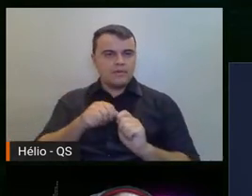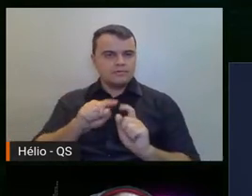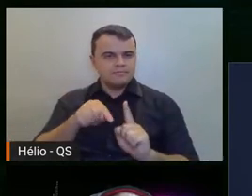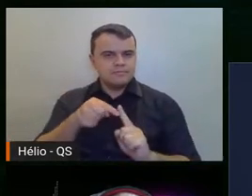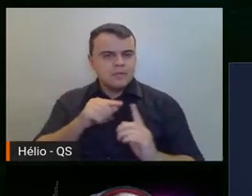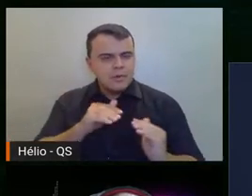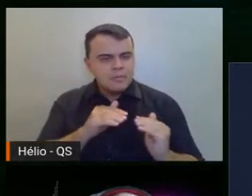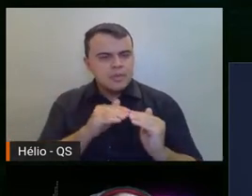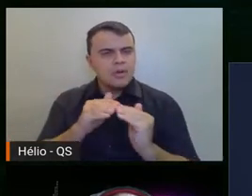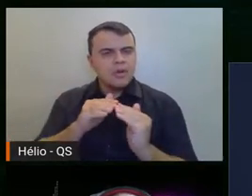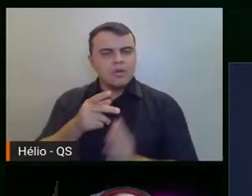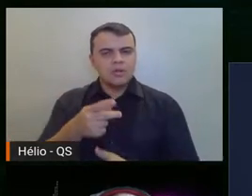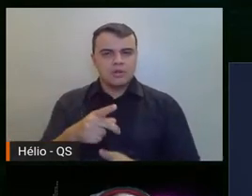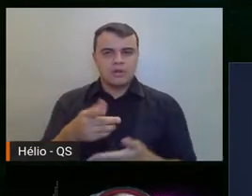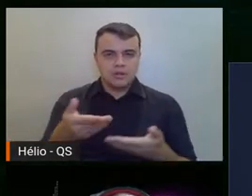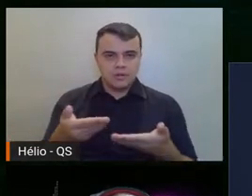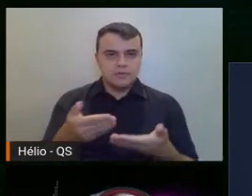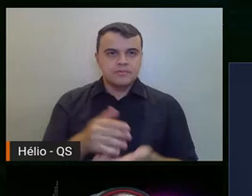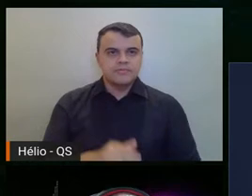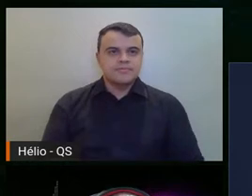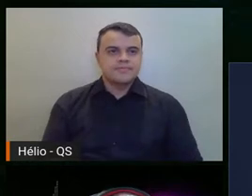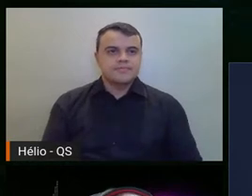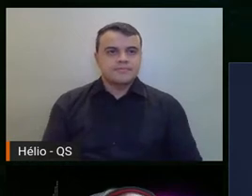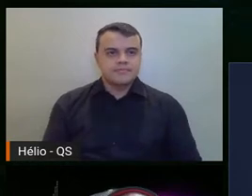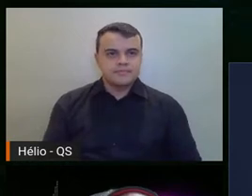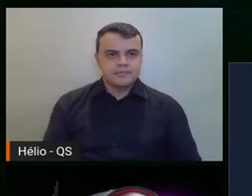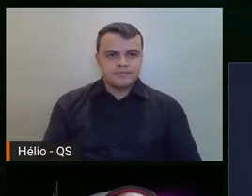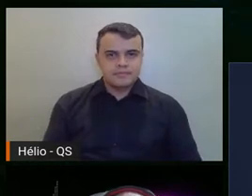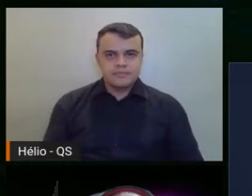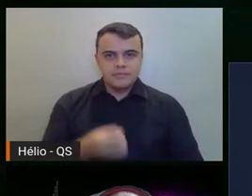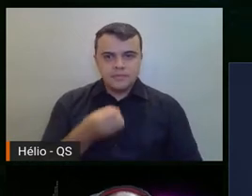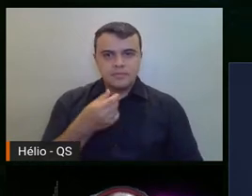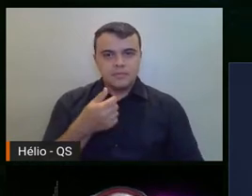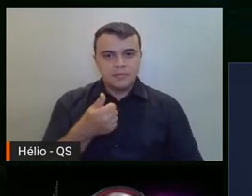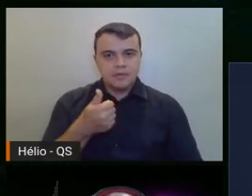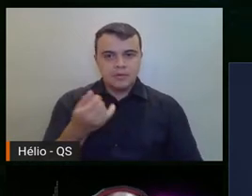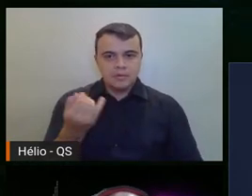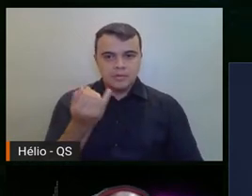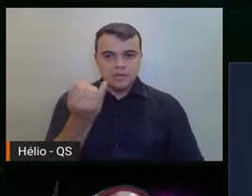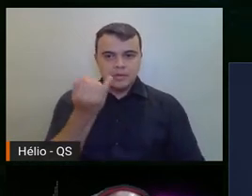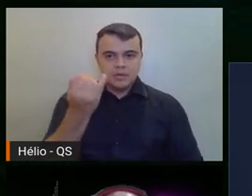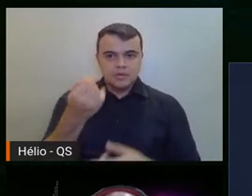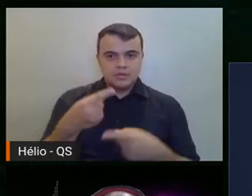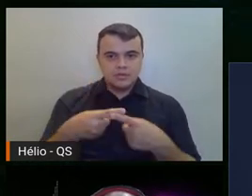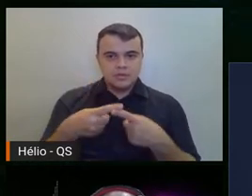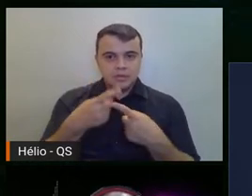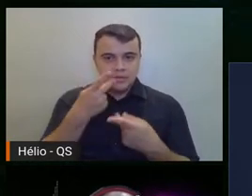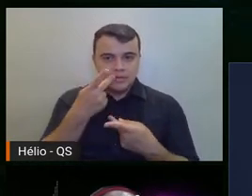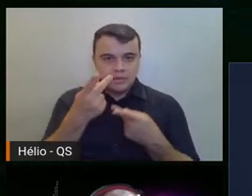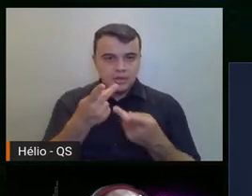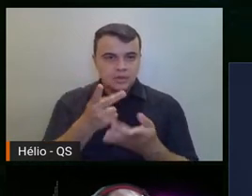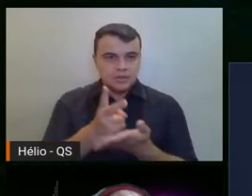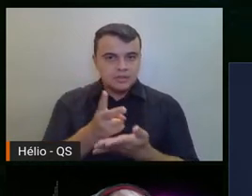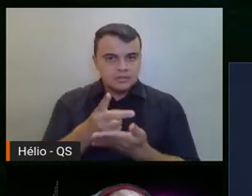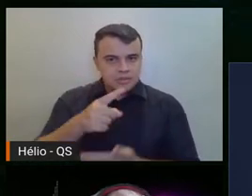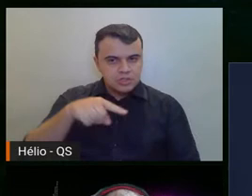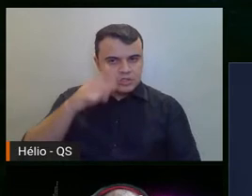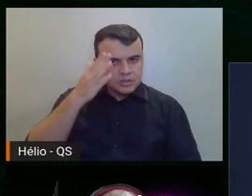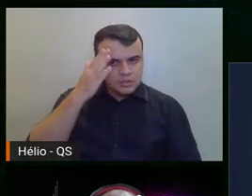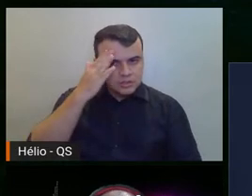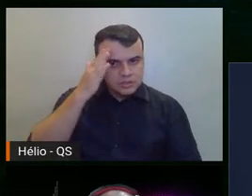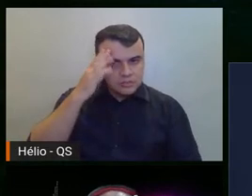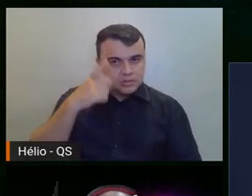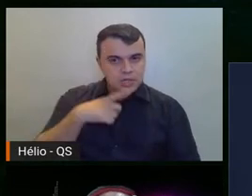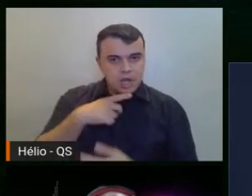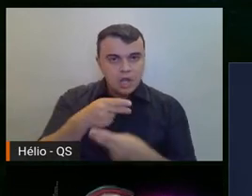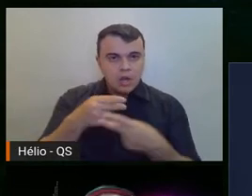sentido para o cenário dela né cara boa isso é importante ressaltá-lo Então porque a gente sempre sabe que tem